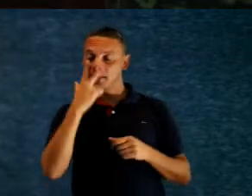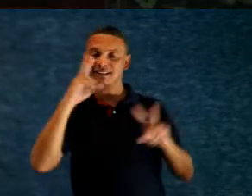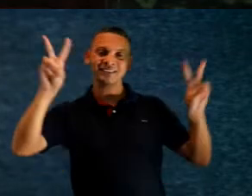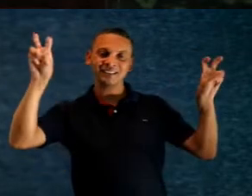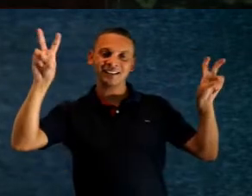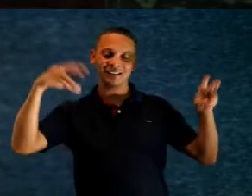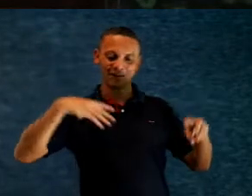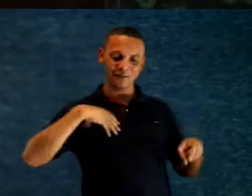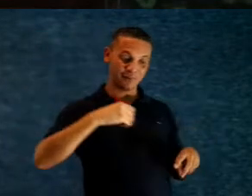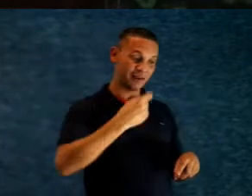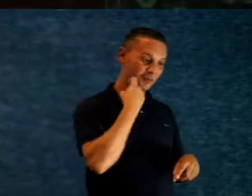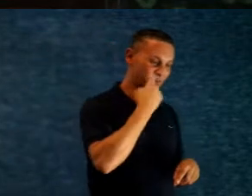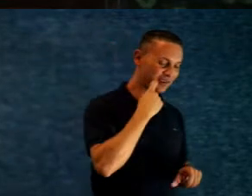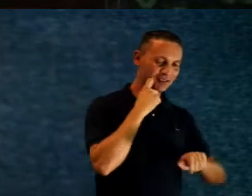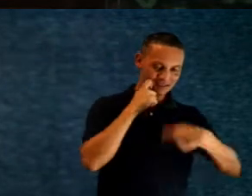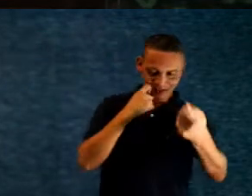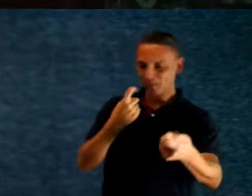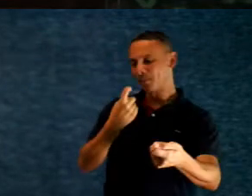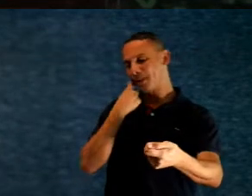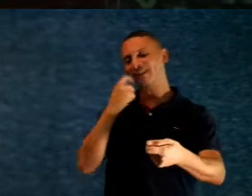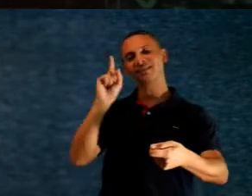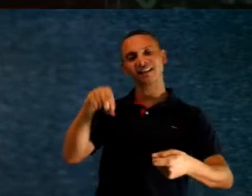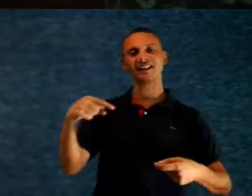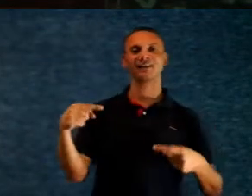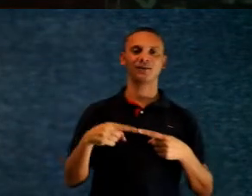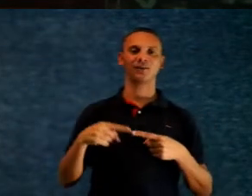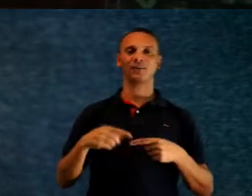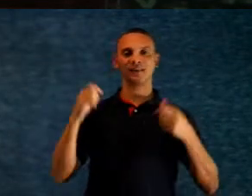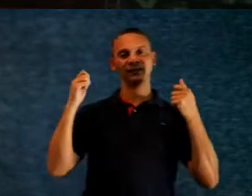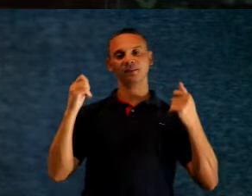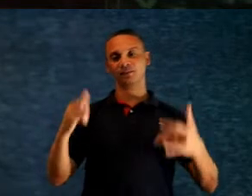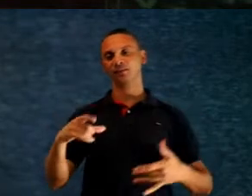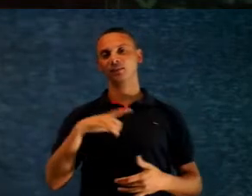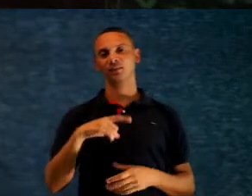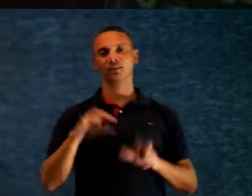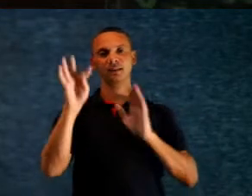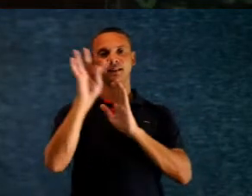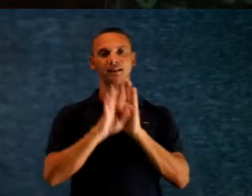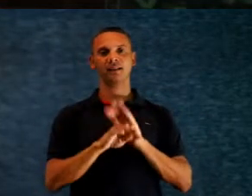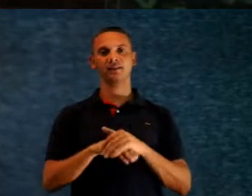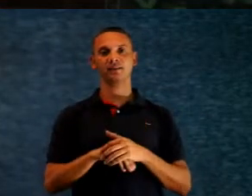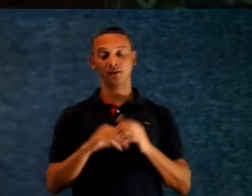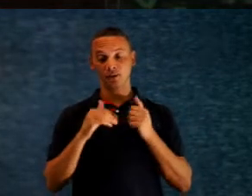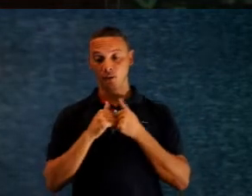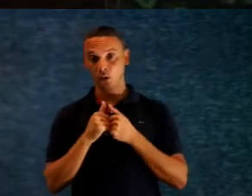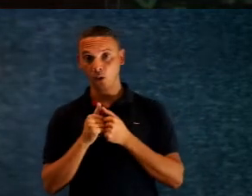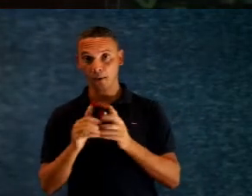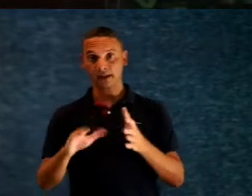é. Né? Então, Maria Julieta, filha de peixe, foi esse texto que eu escrevi sobre ela, em que eu